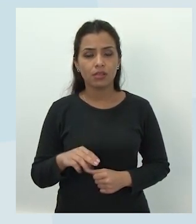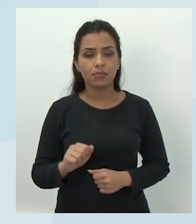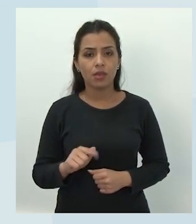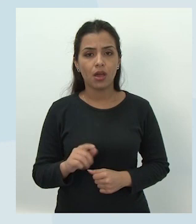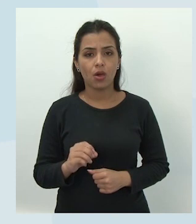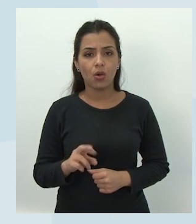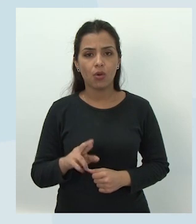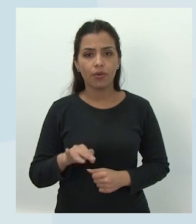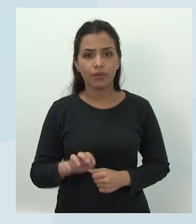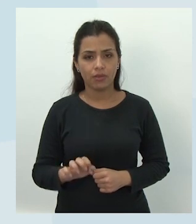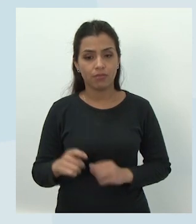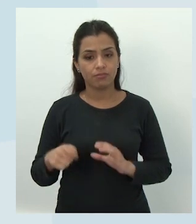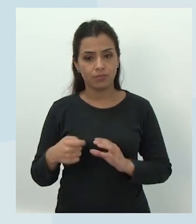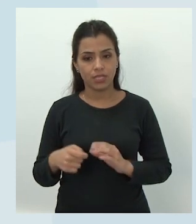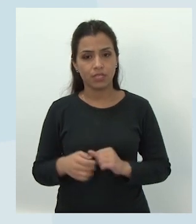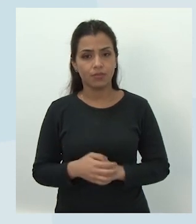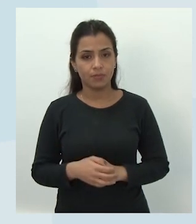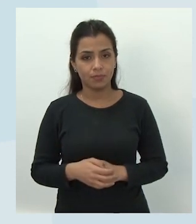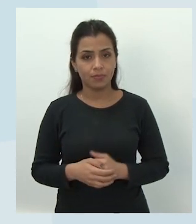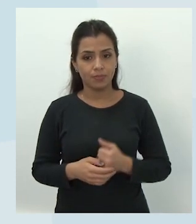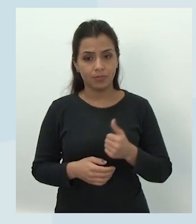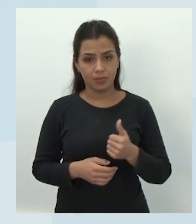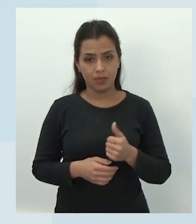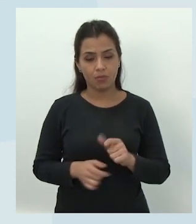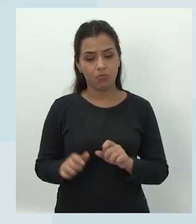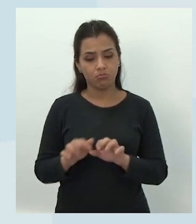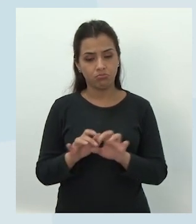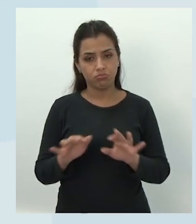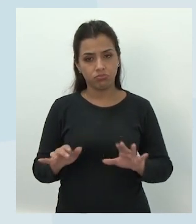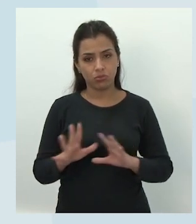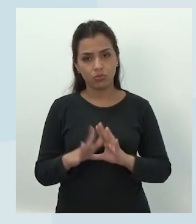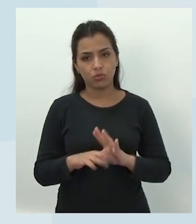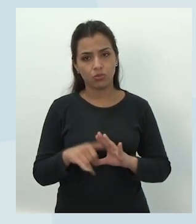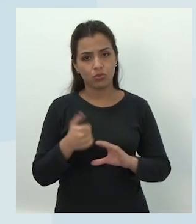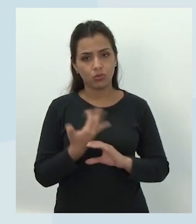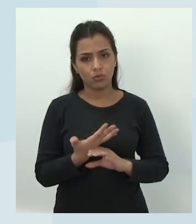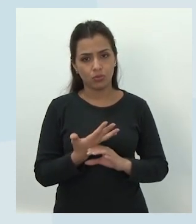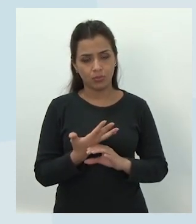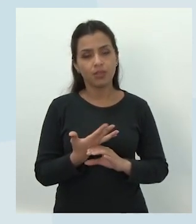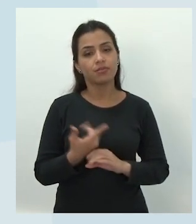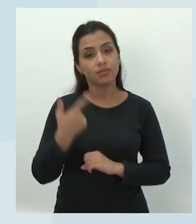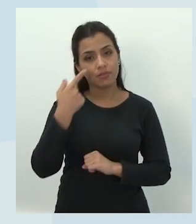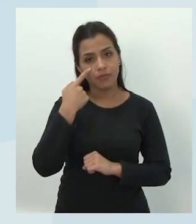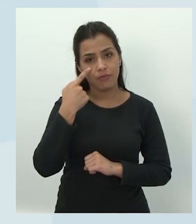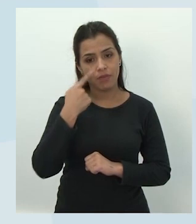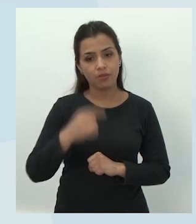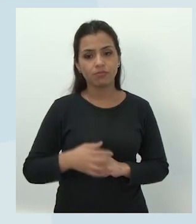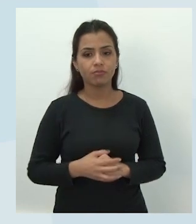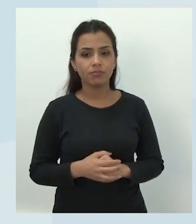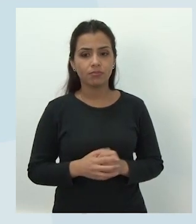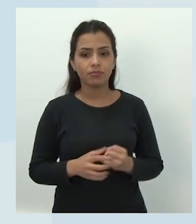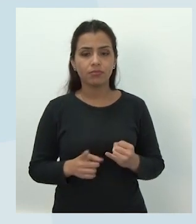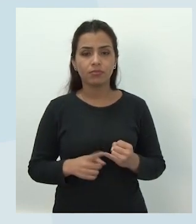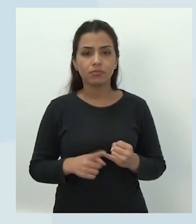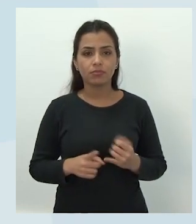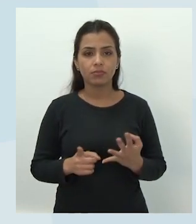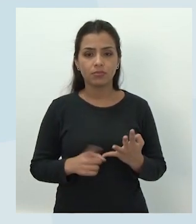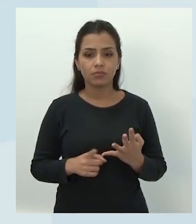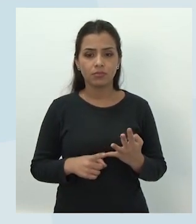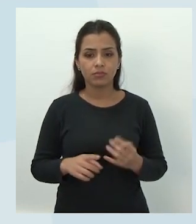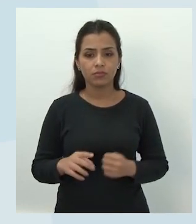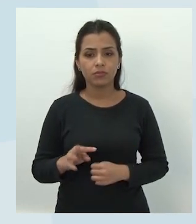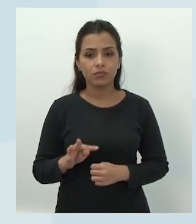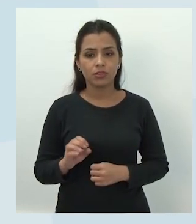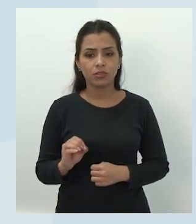vídeo. Digita lá, né, na barra de ferramentas lá de busca do YouTube que vocês vão encontrar. E o Todd Edwards